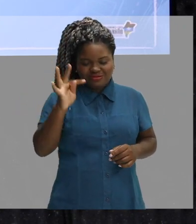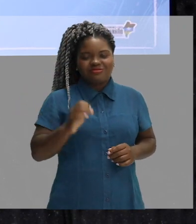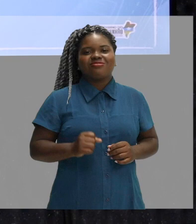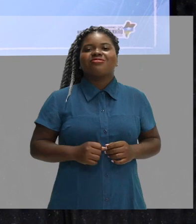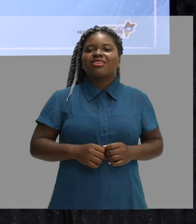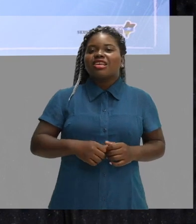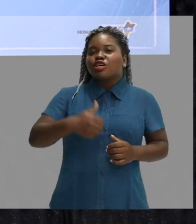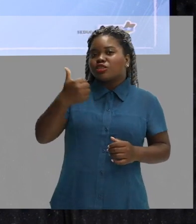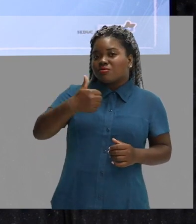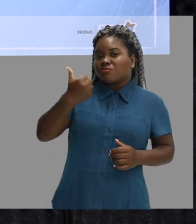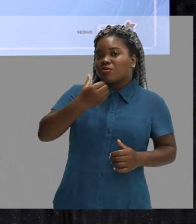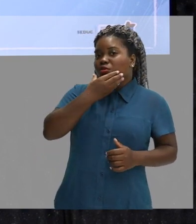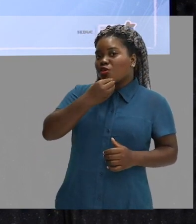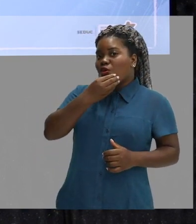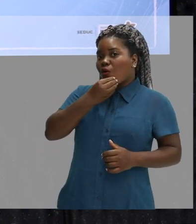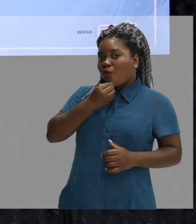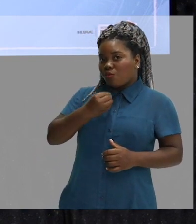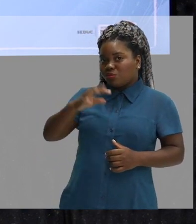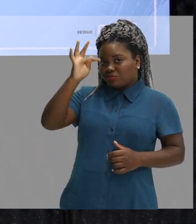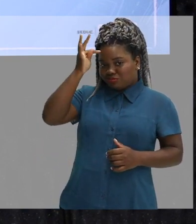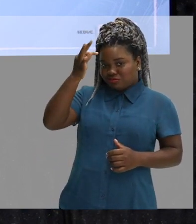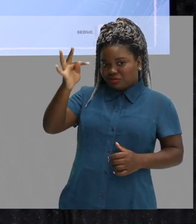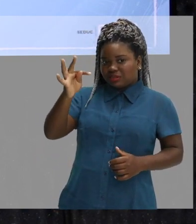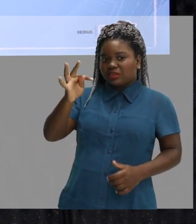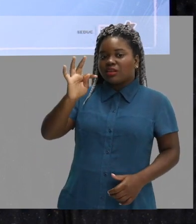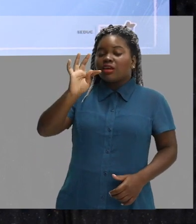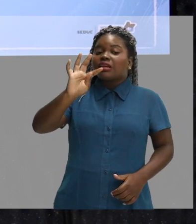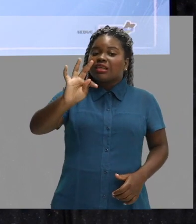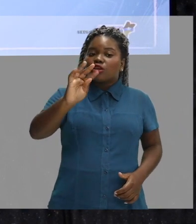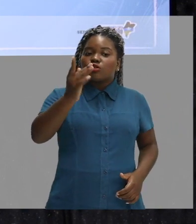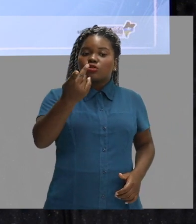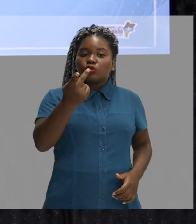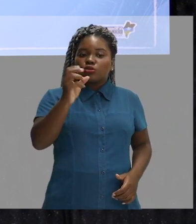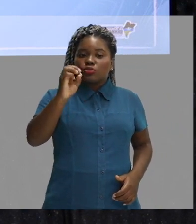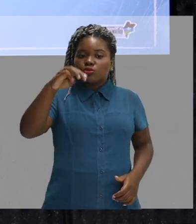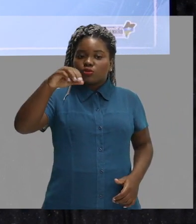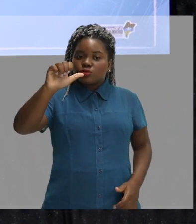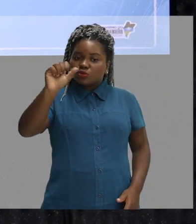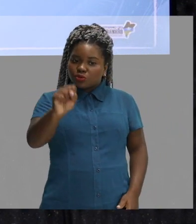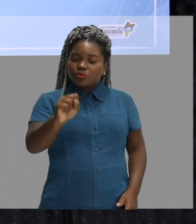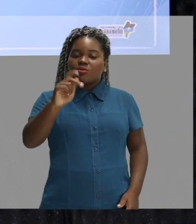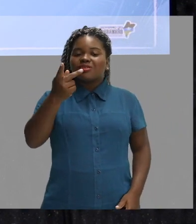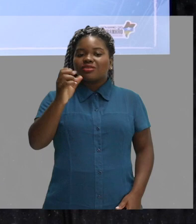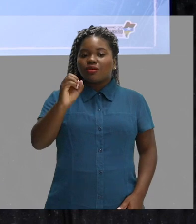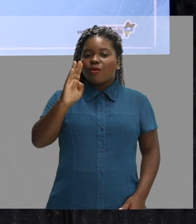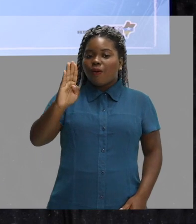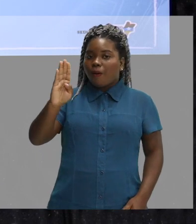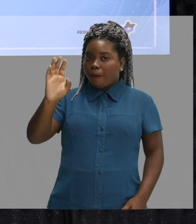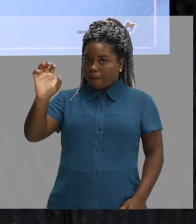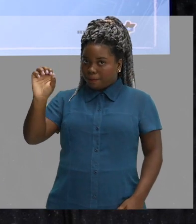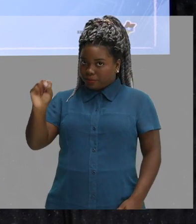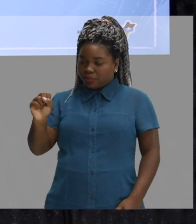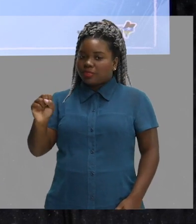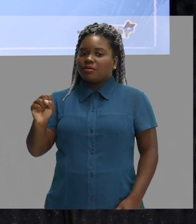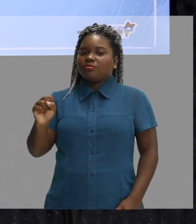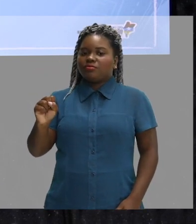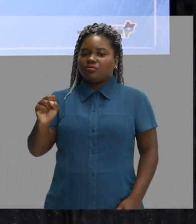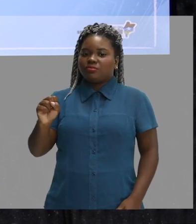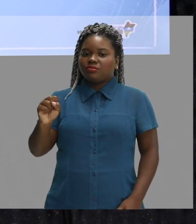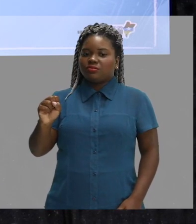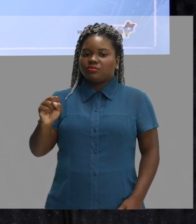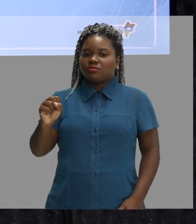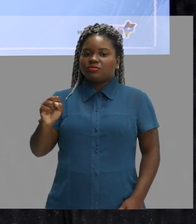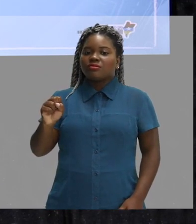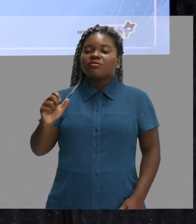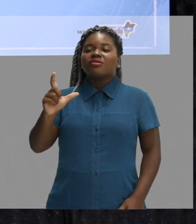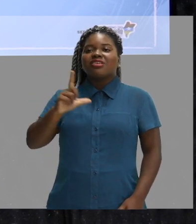primeiro pensador, que é o Thomas Hobbes, que na verdade não defende a democracia. Ele está aqui nessa aula para a gente entender as ideias que vêm